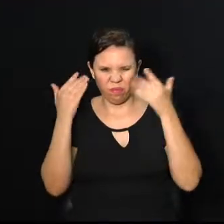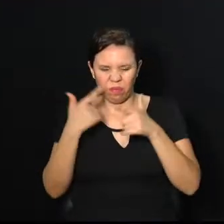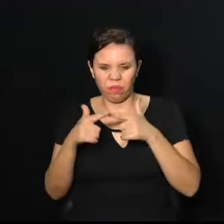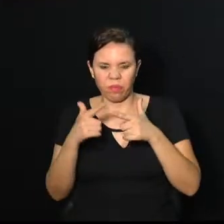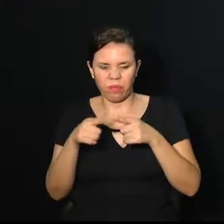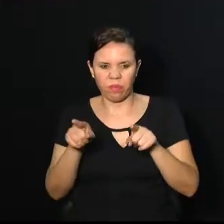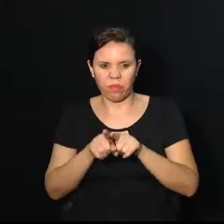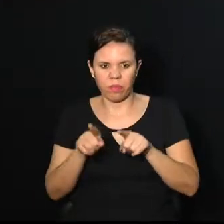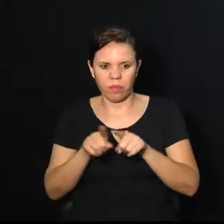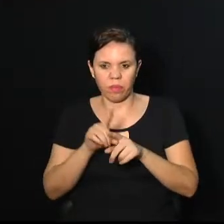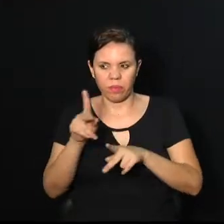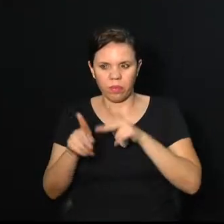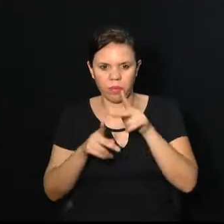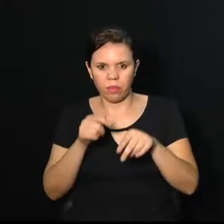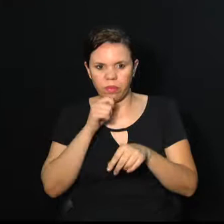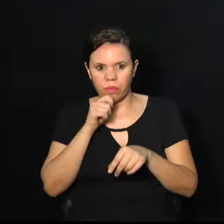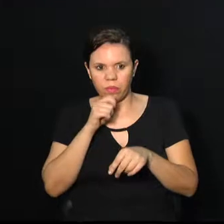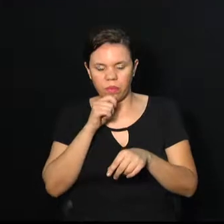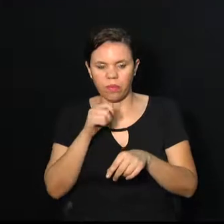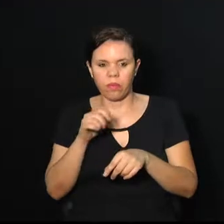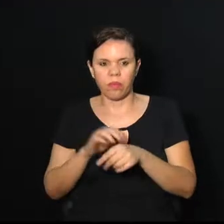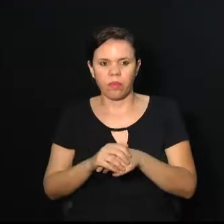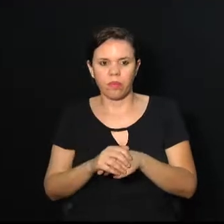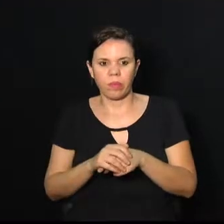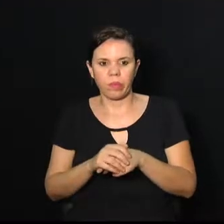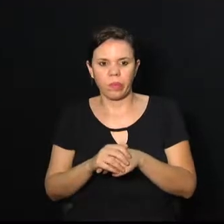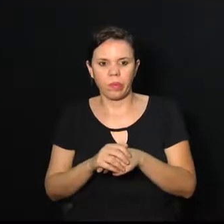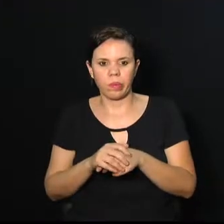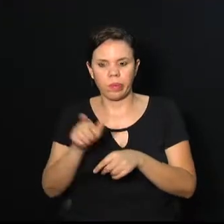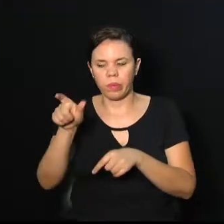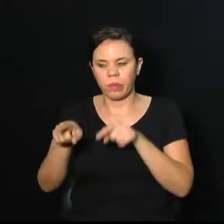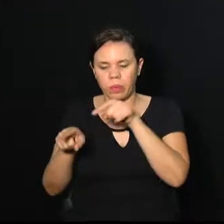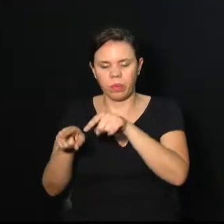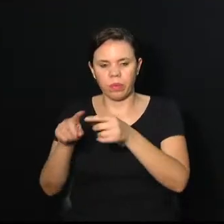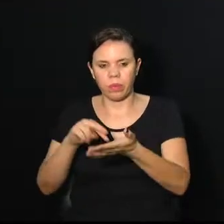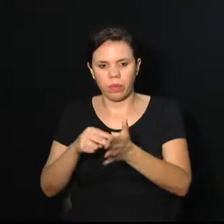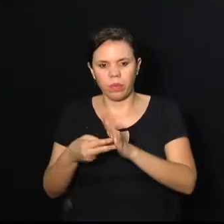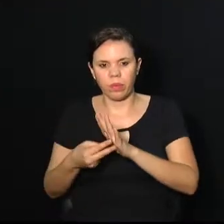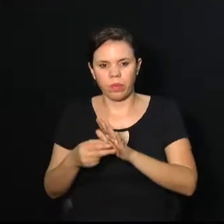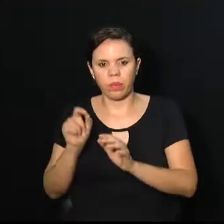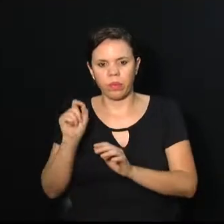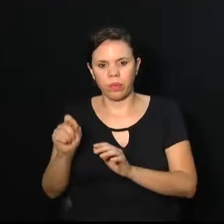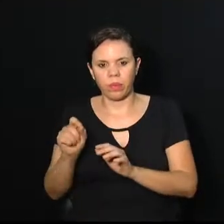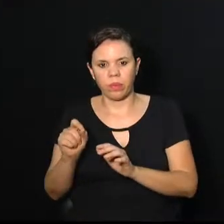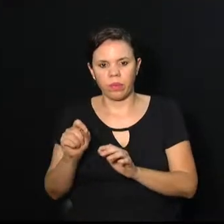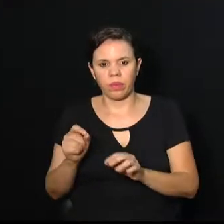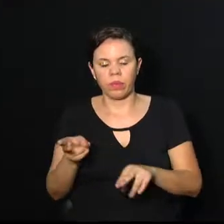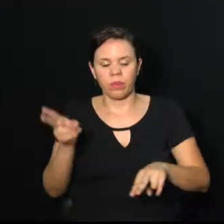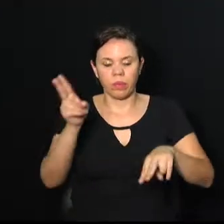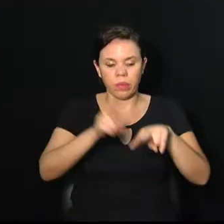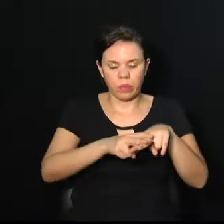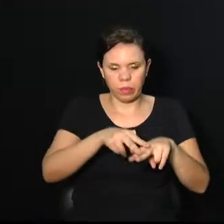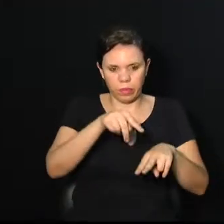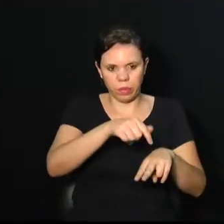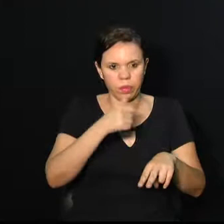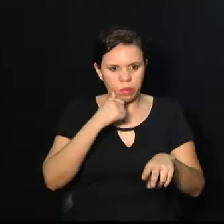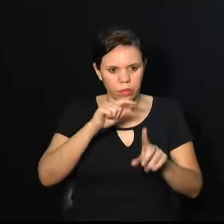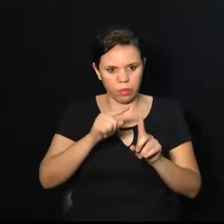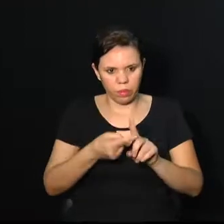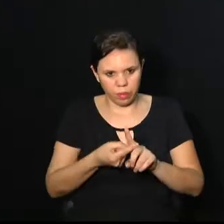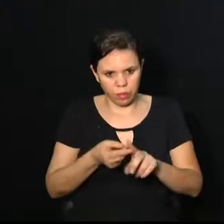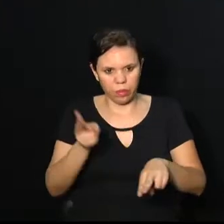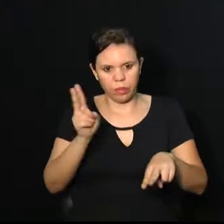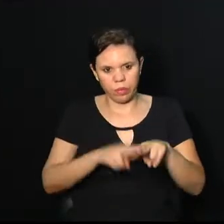as reeducandas, tá? As reeducandas são aquelas pacientes que estão privadas de liberdade, né?